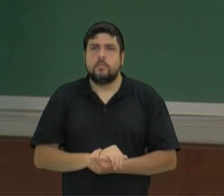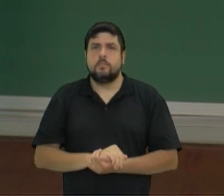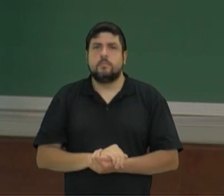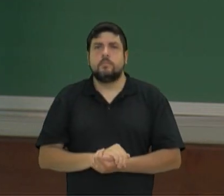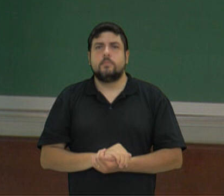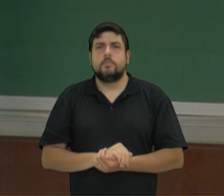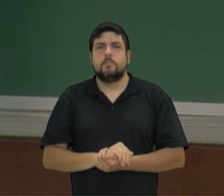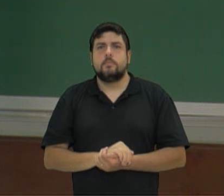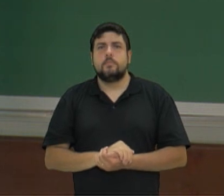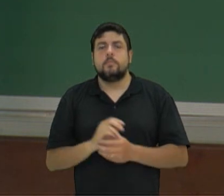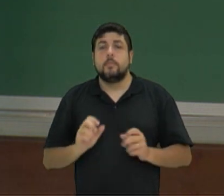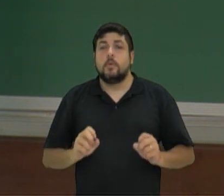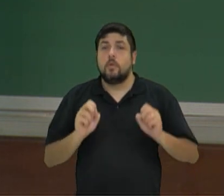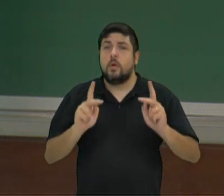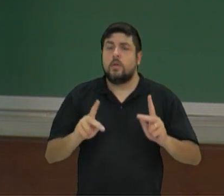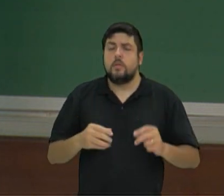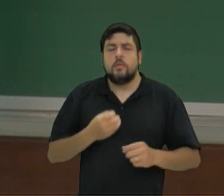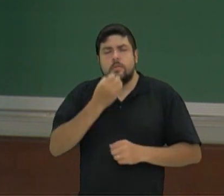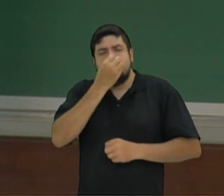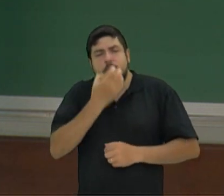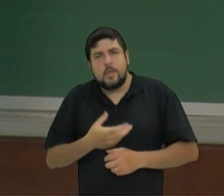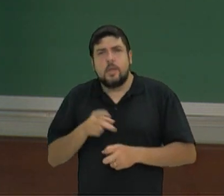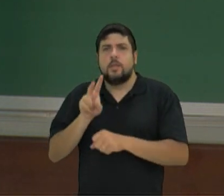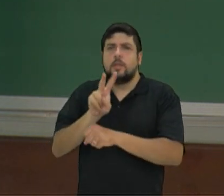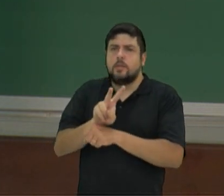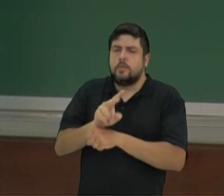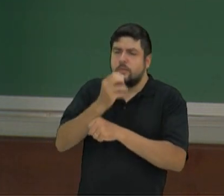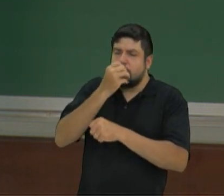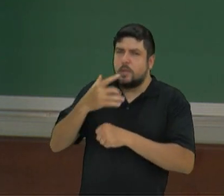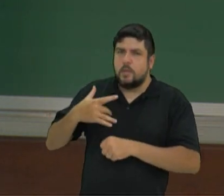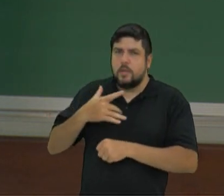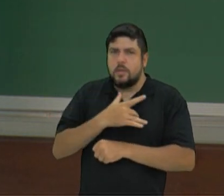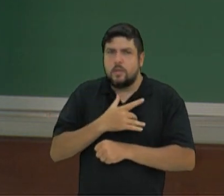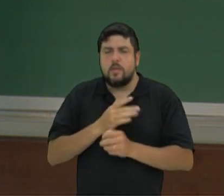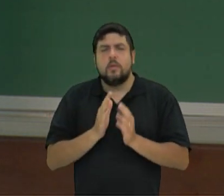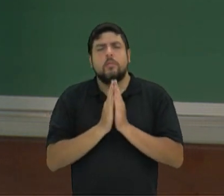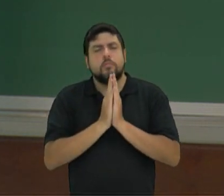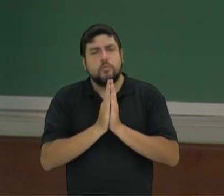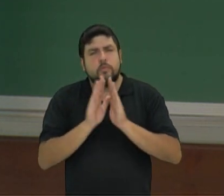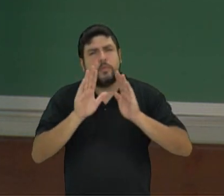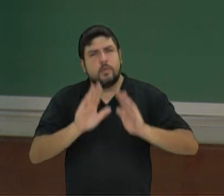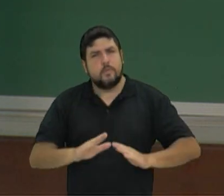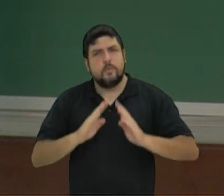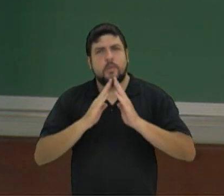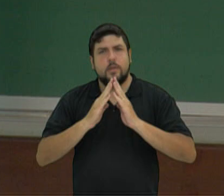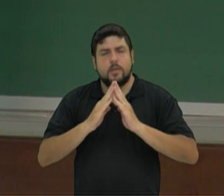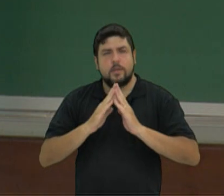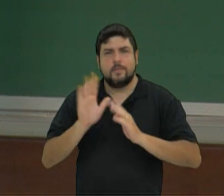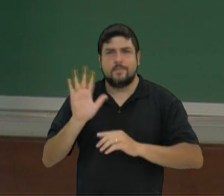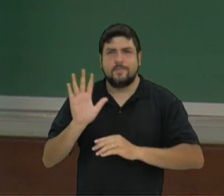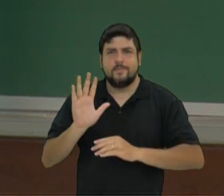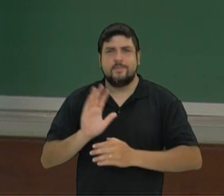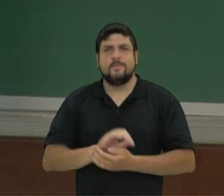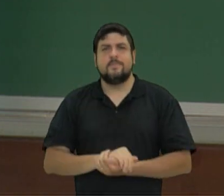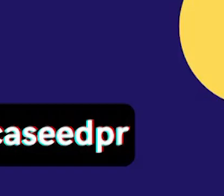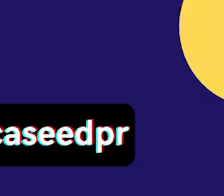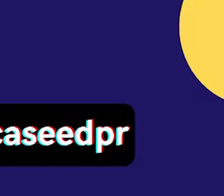gente? Então, fiquem bem, tudo de bom, se possível, fiquem em casa e até mais.